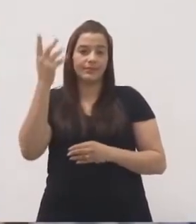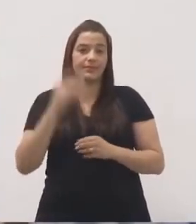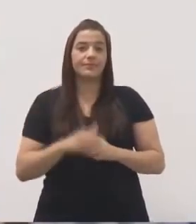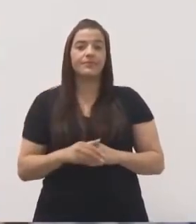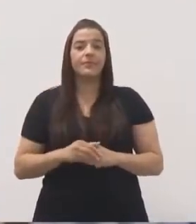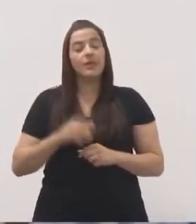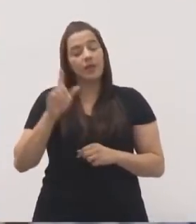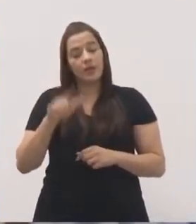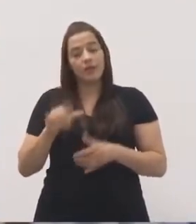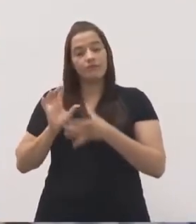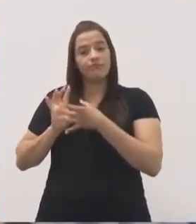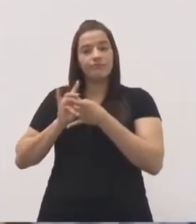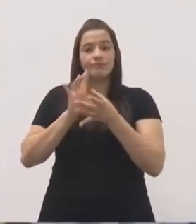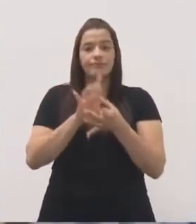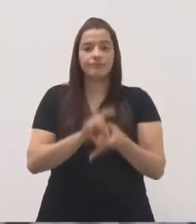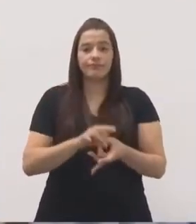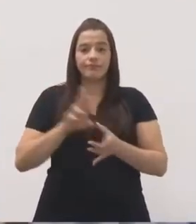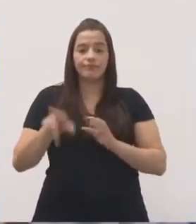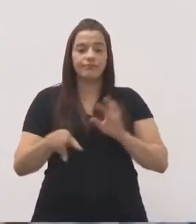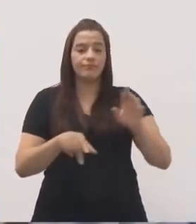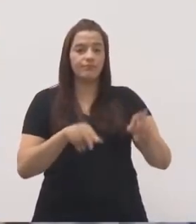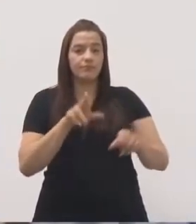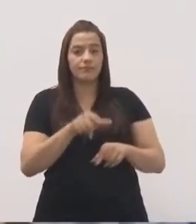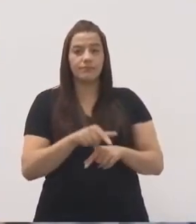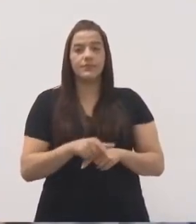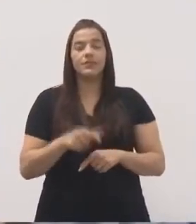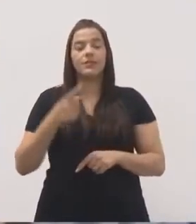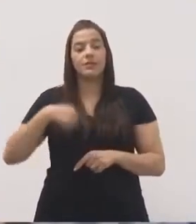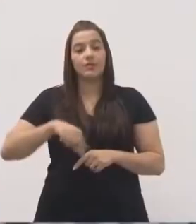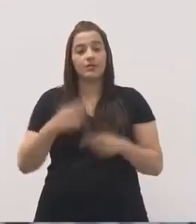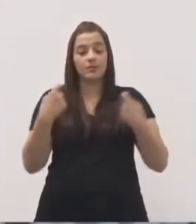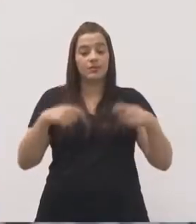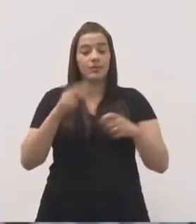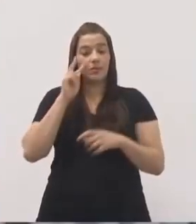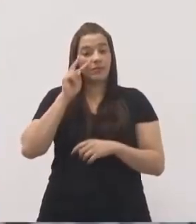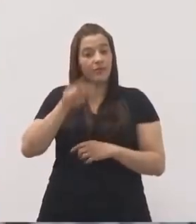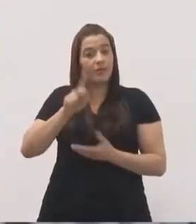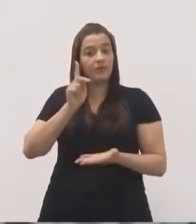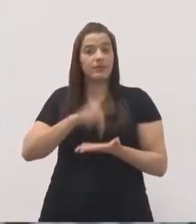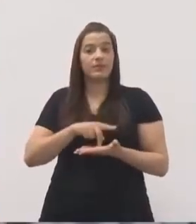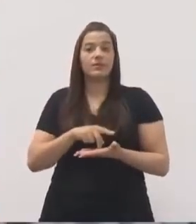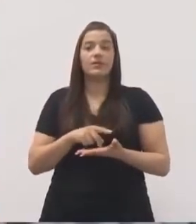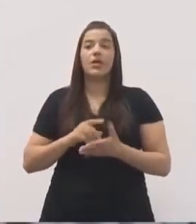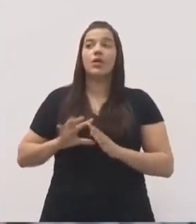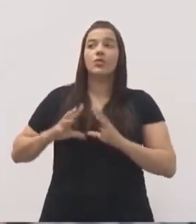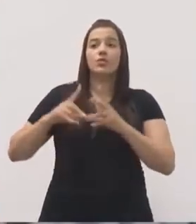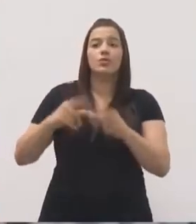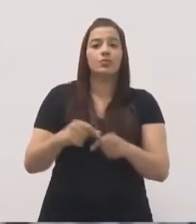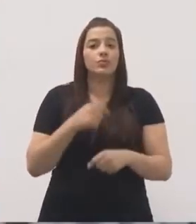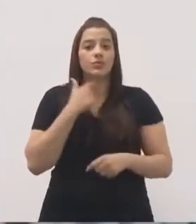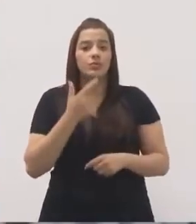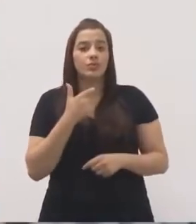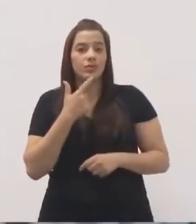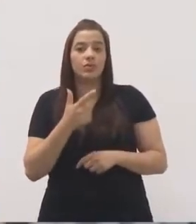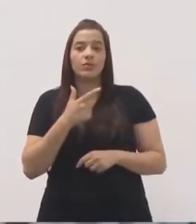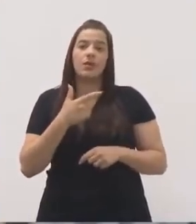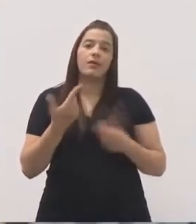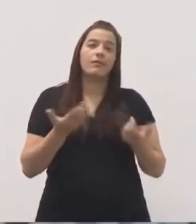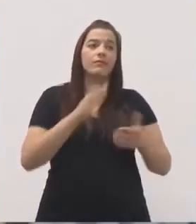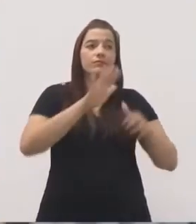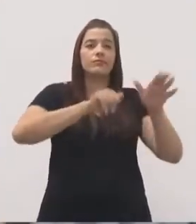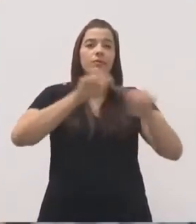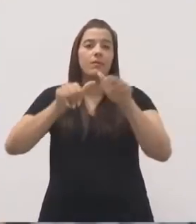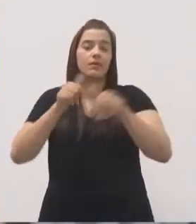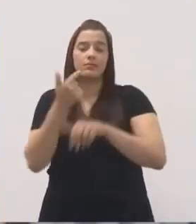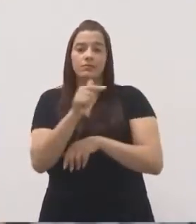contextos diferentes. Então, a gente vai trabalhar dentro da nossa realidade. Eu não tenho todo mundo. Então não vou mobilizar? A